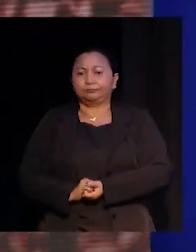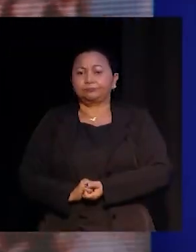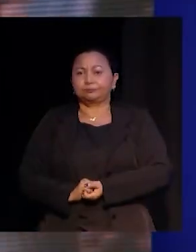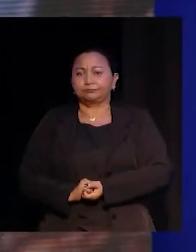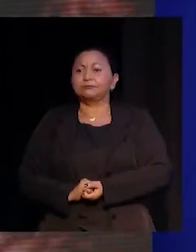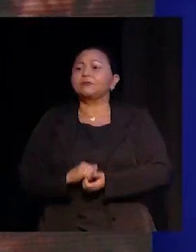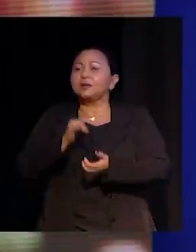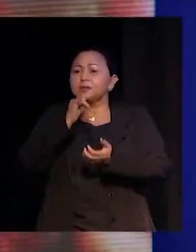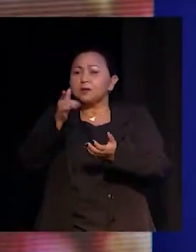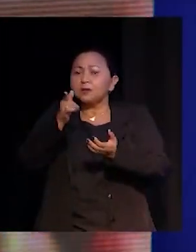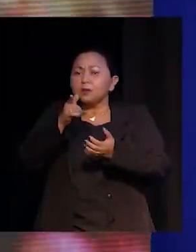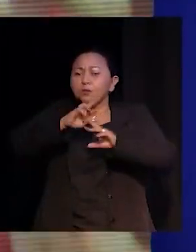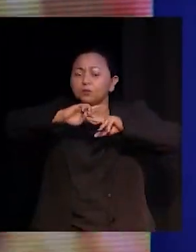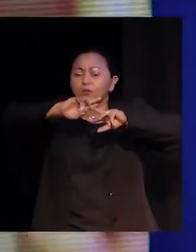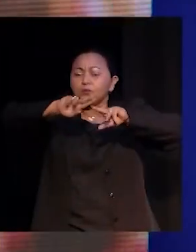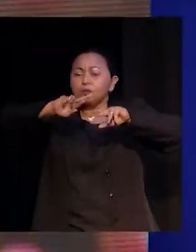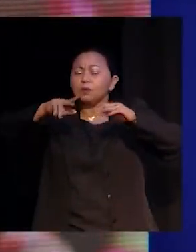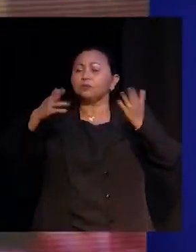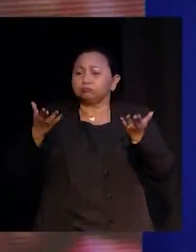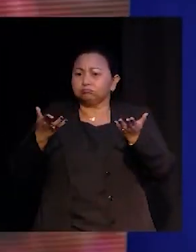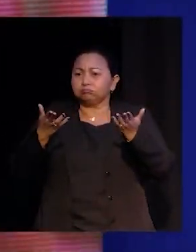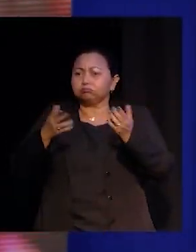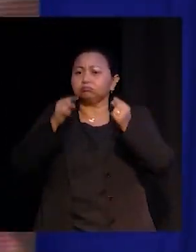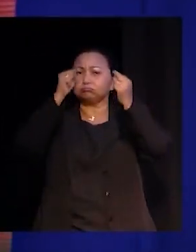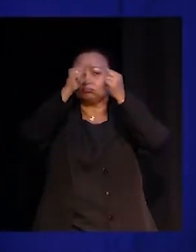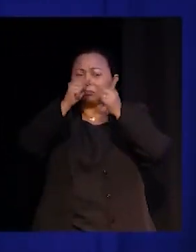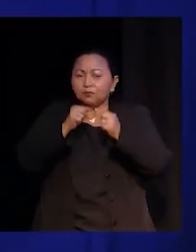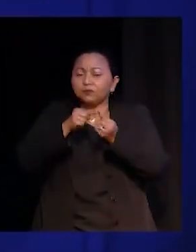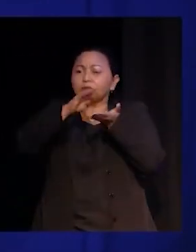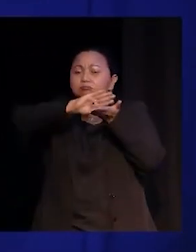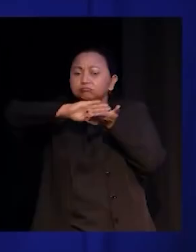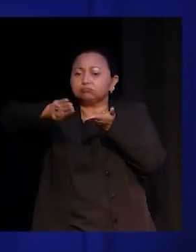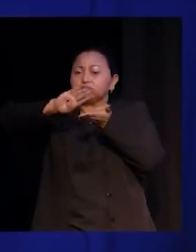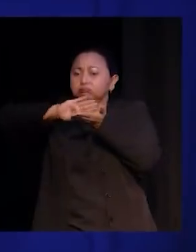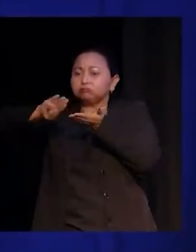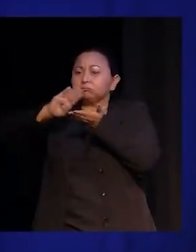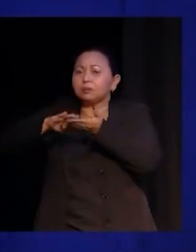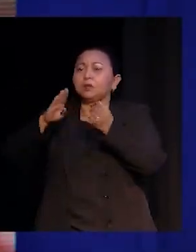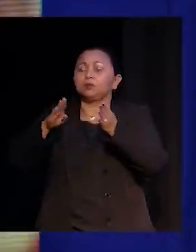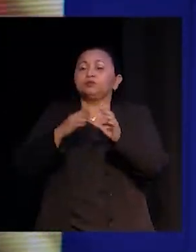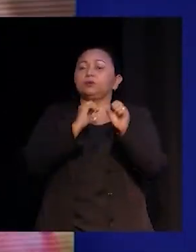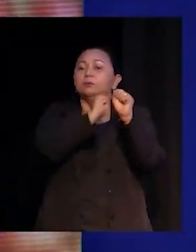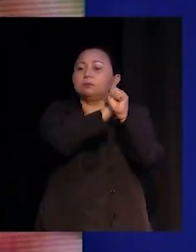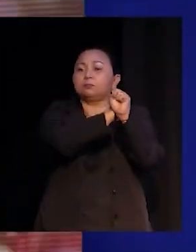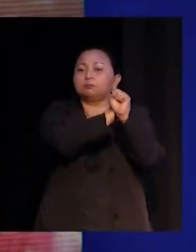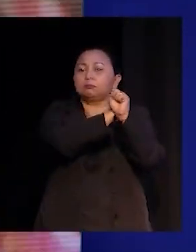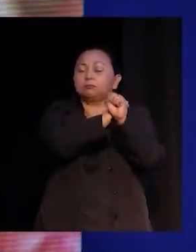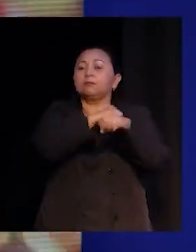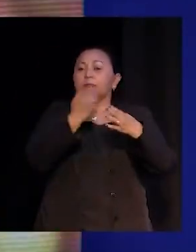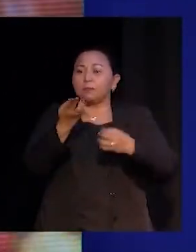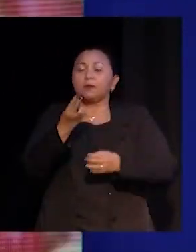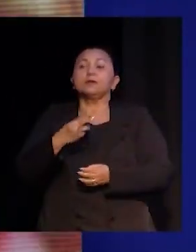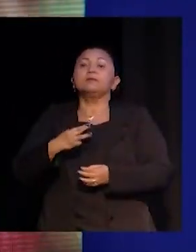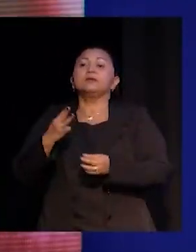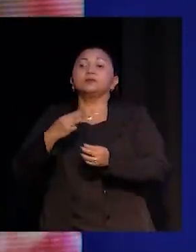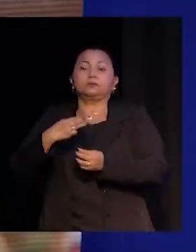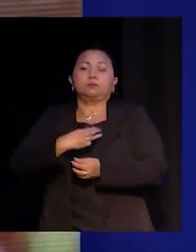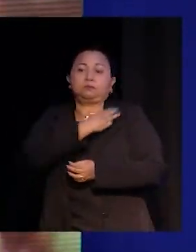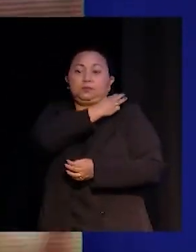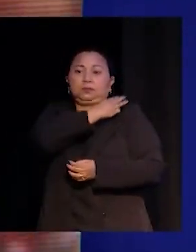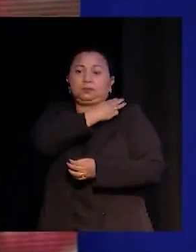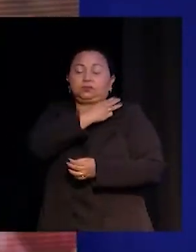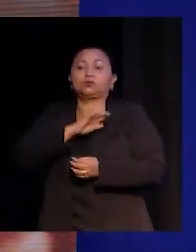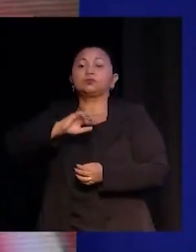Foram suspensas as ações contra a decisão do Congresso pelo ministro Gilmar Mendes, que deve